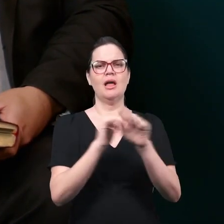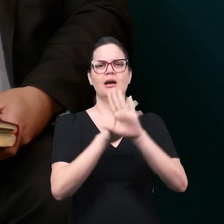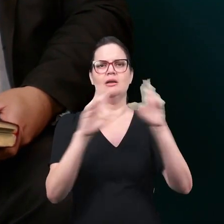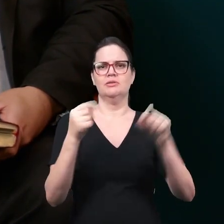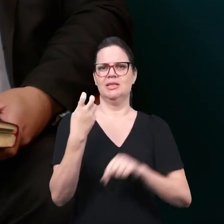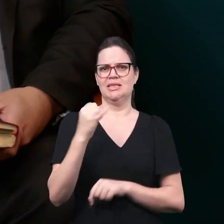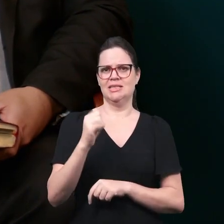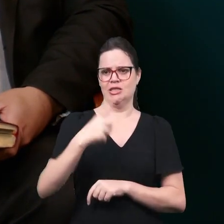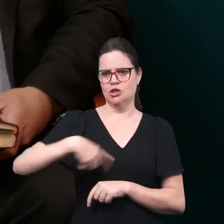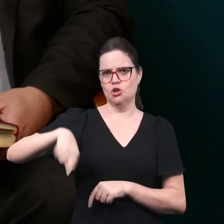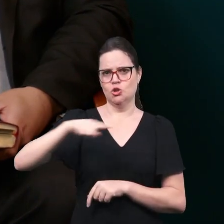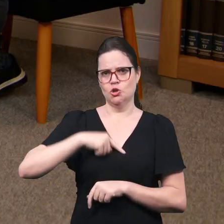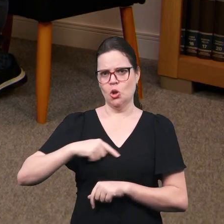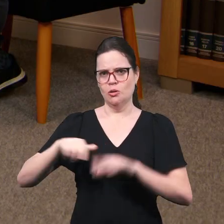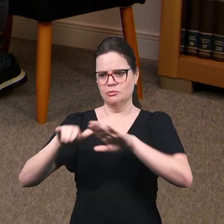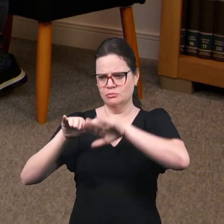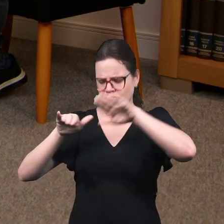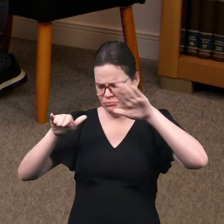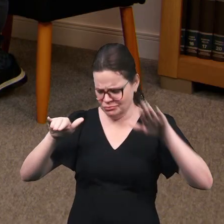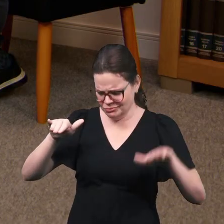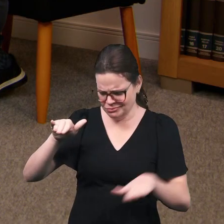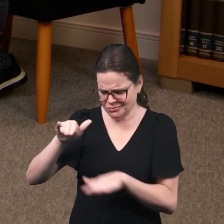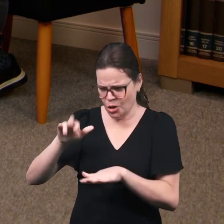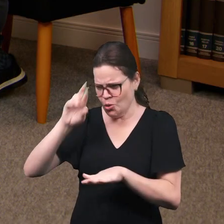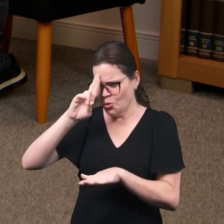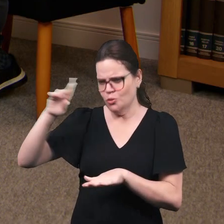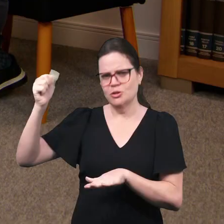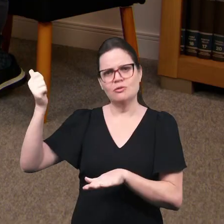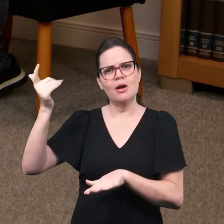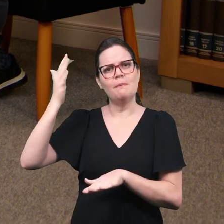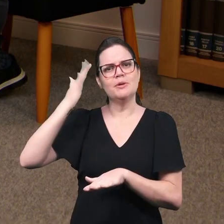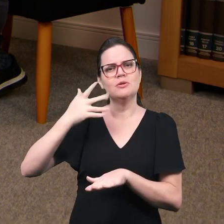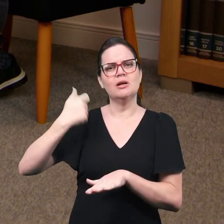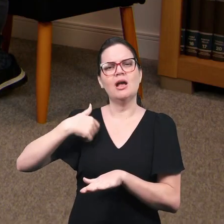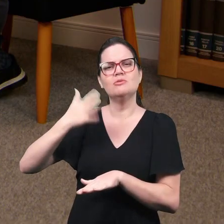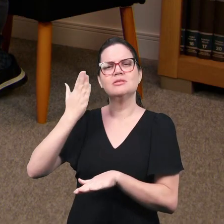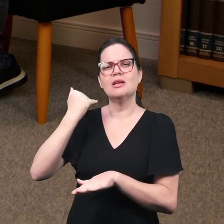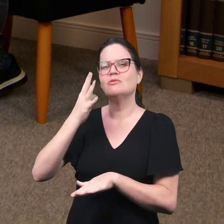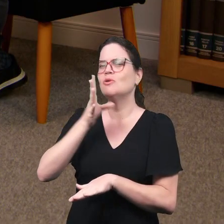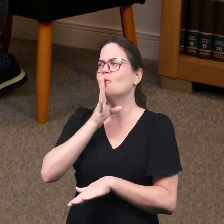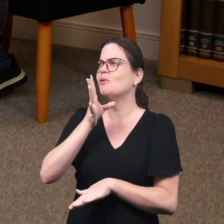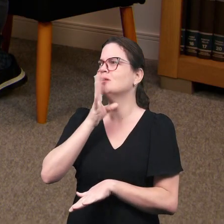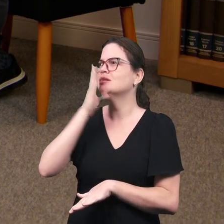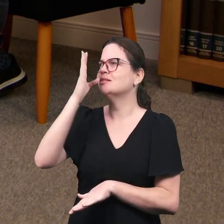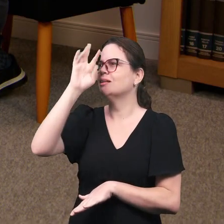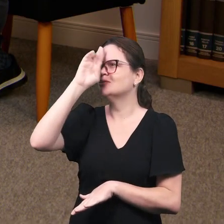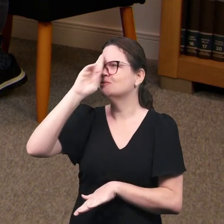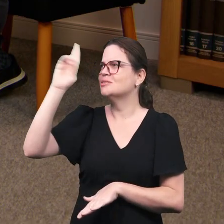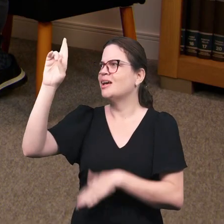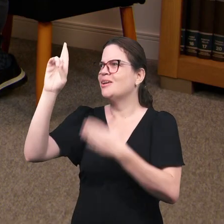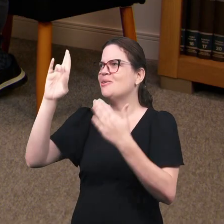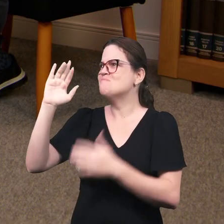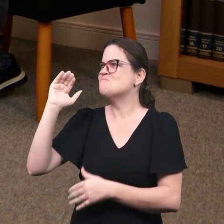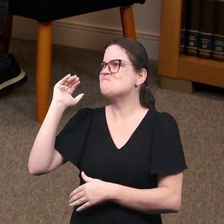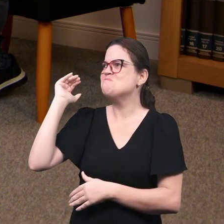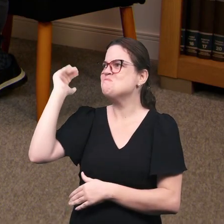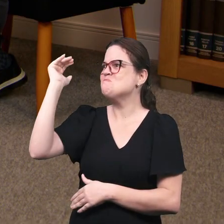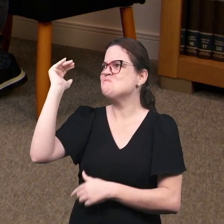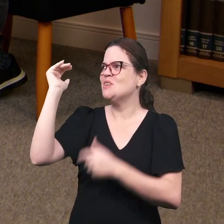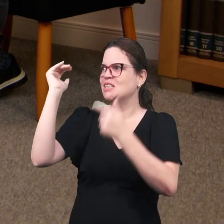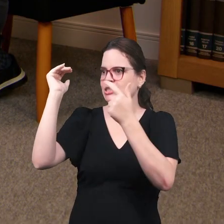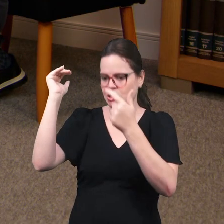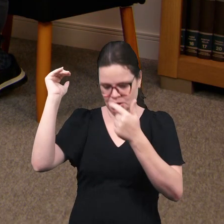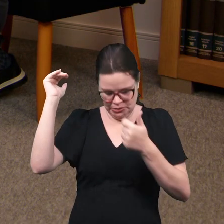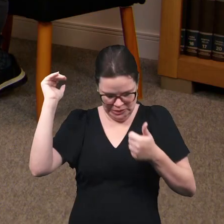se humilhar será exaltado. Então, à medida que nós conhecemos a grandeza do Senhor e a nossa pequenez, e nós nos tornamos